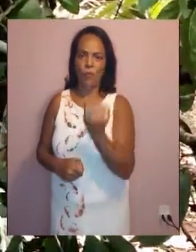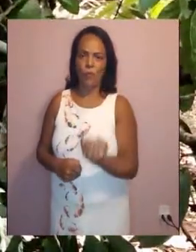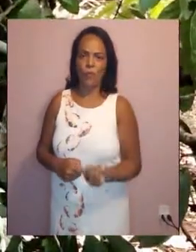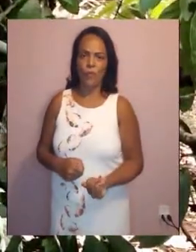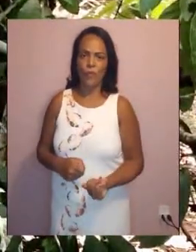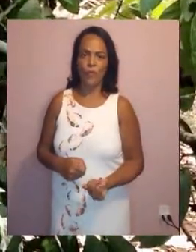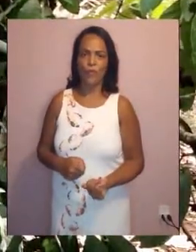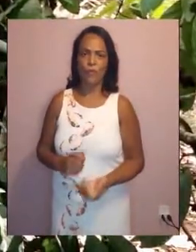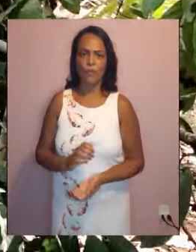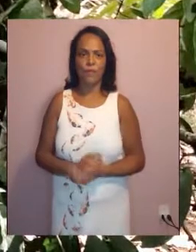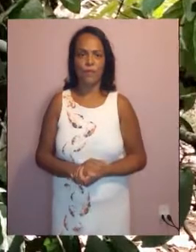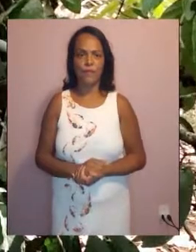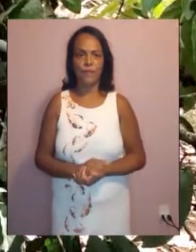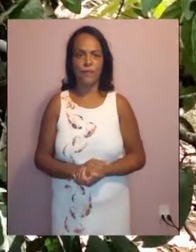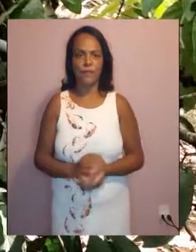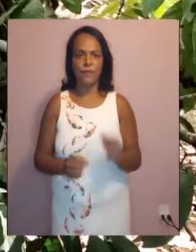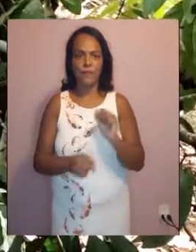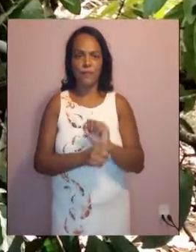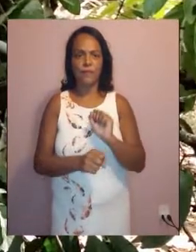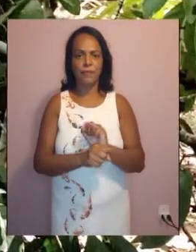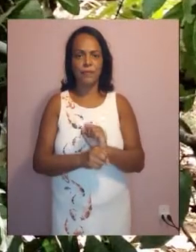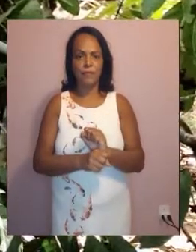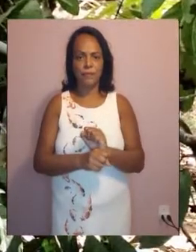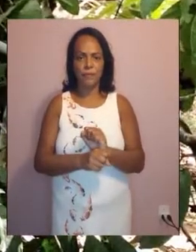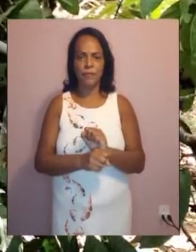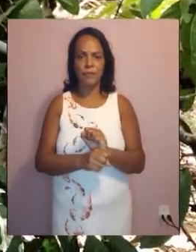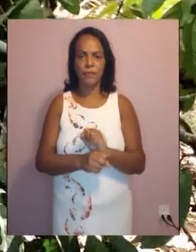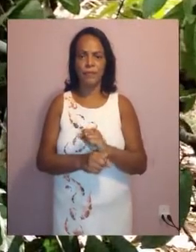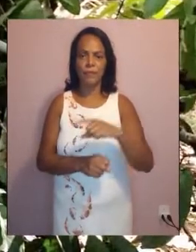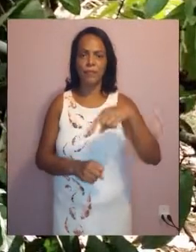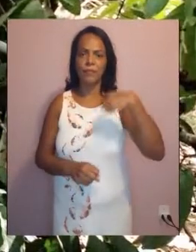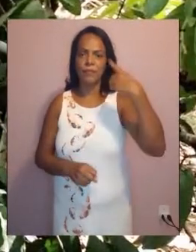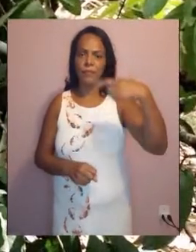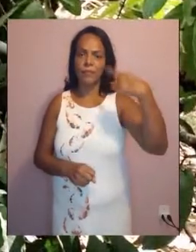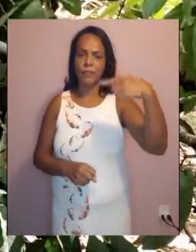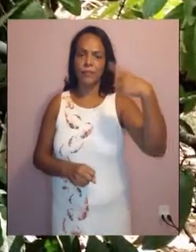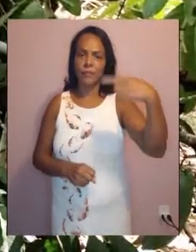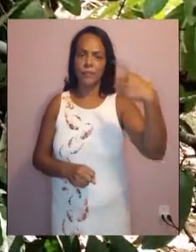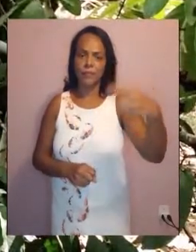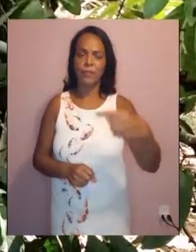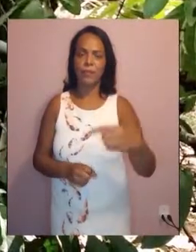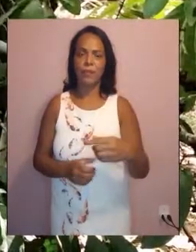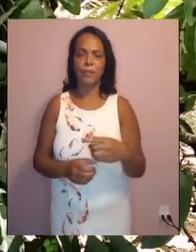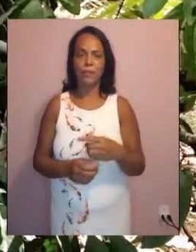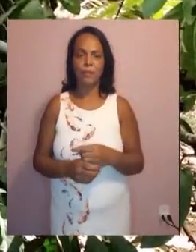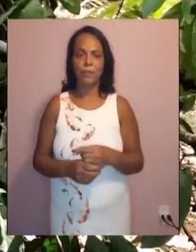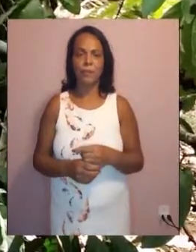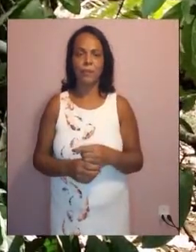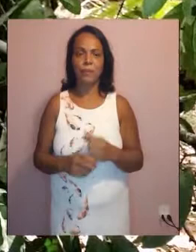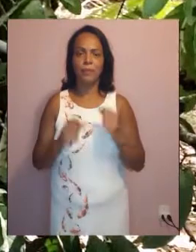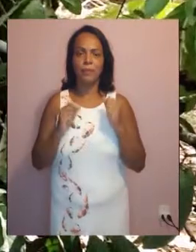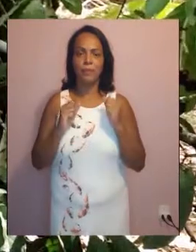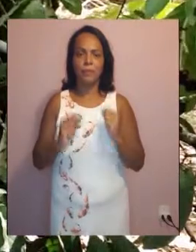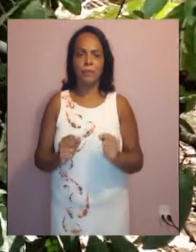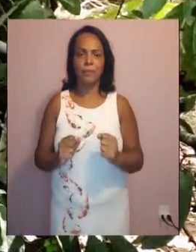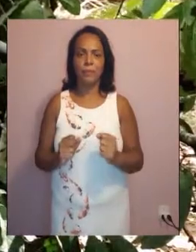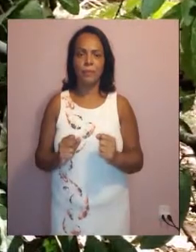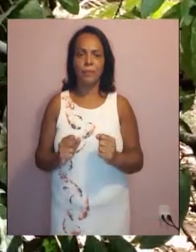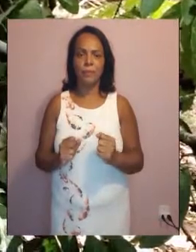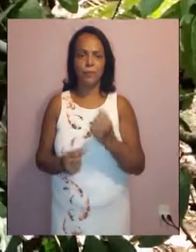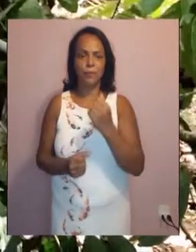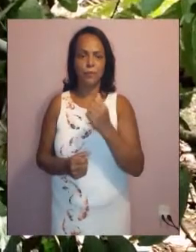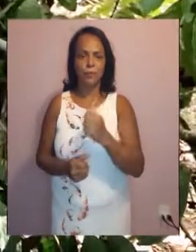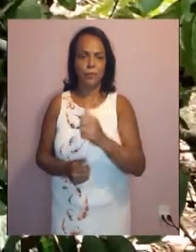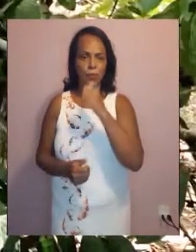suas atividades, eu não vou te atrapalhar em nada. Você simplesmente vai poder